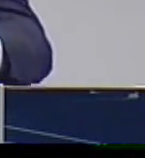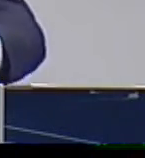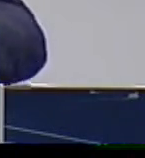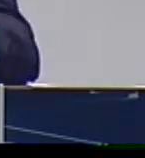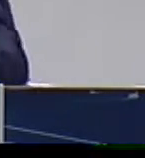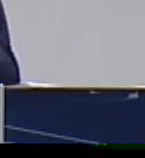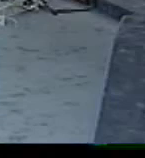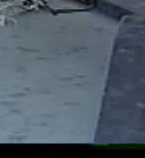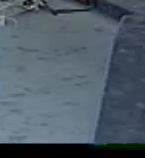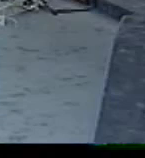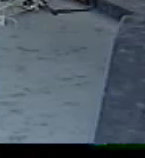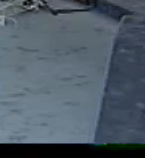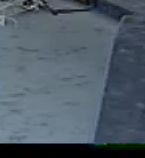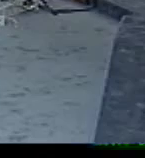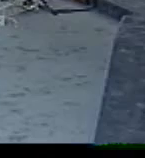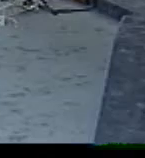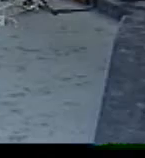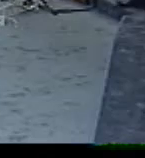assinatura